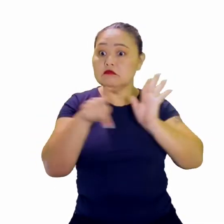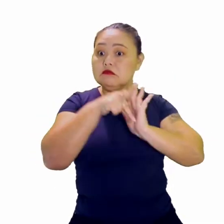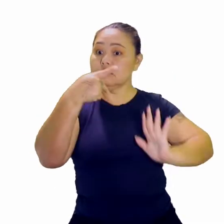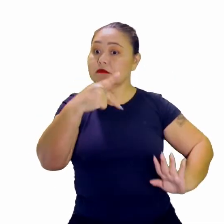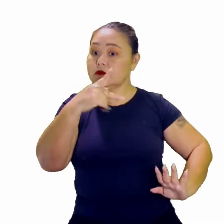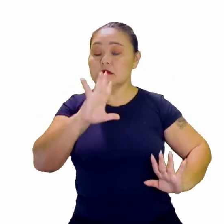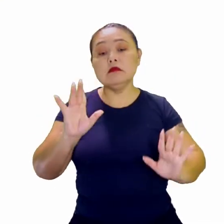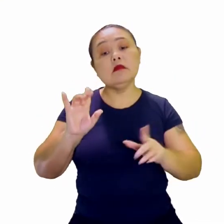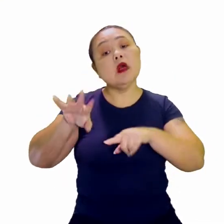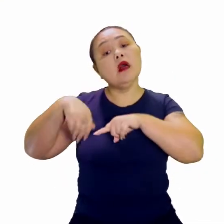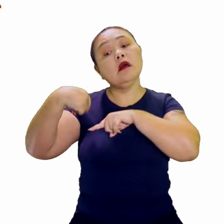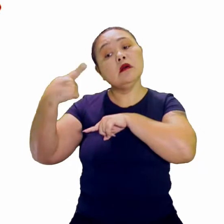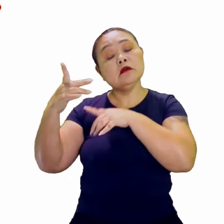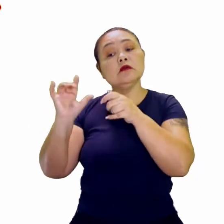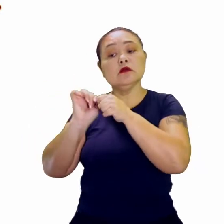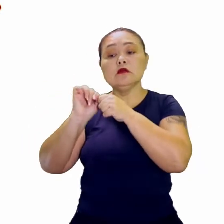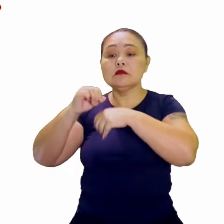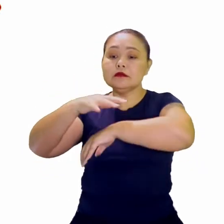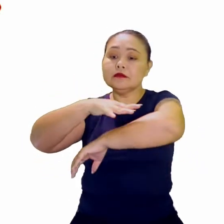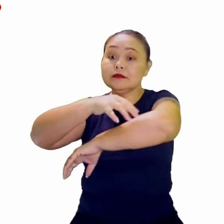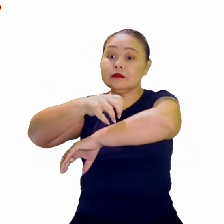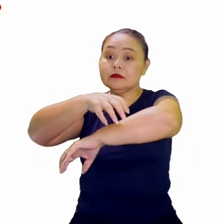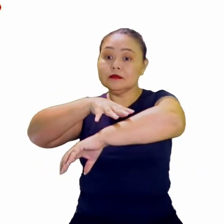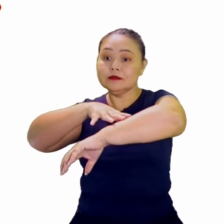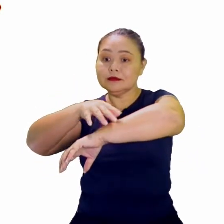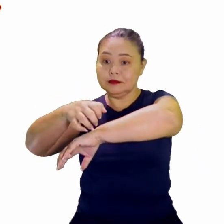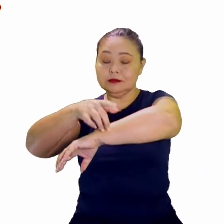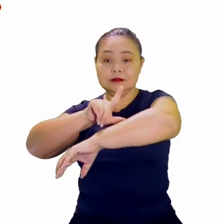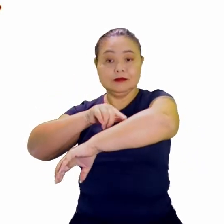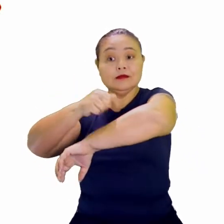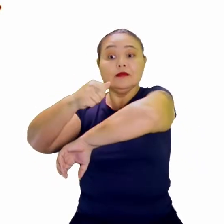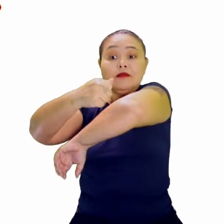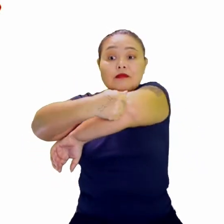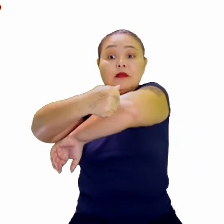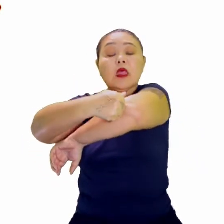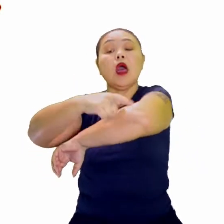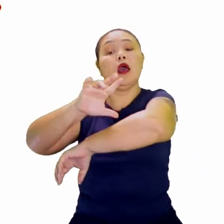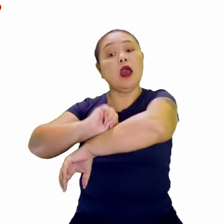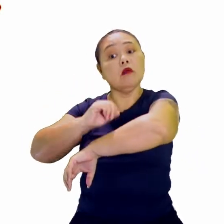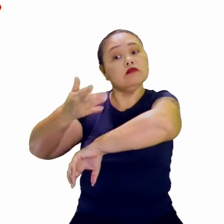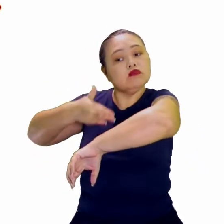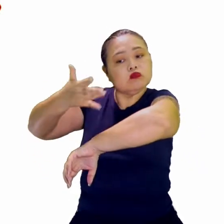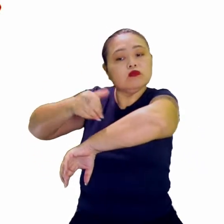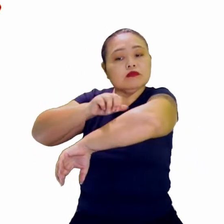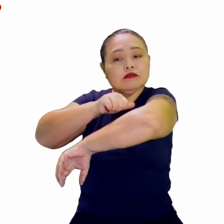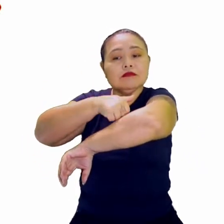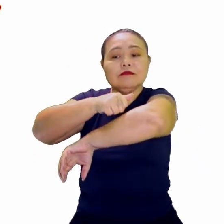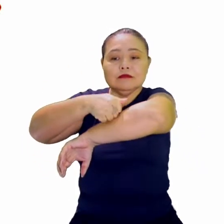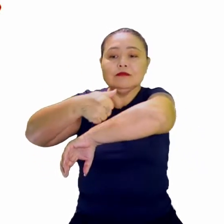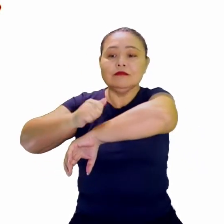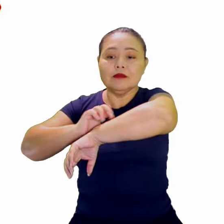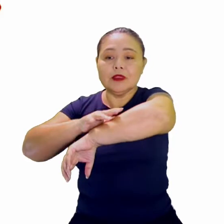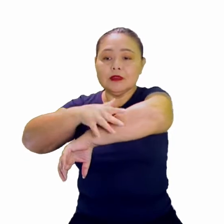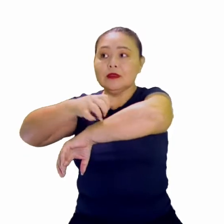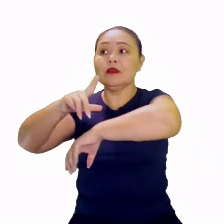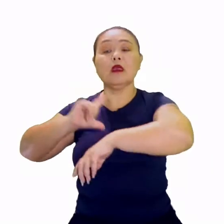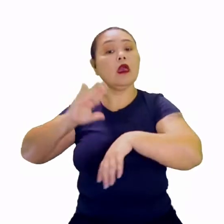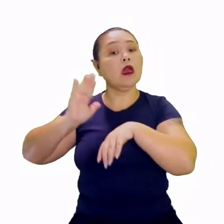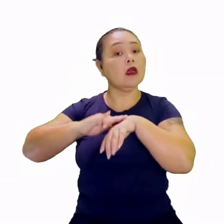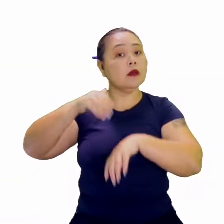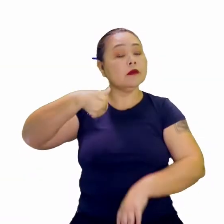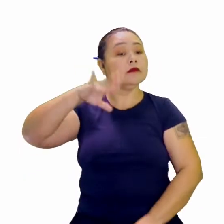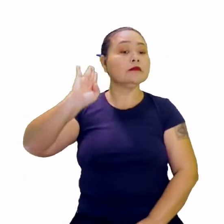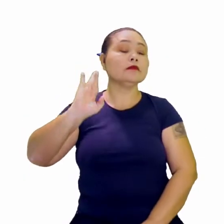involuntariamente. Já o músculo esquelético é controlado o movimento, eu preciso estimular esse movimento. O que mais,